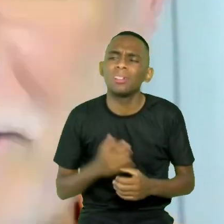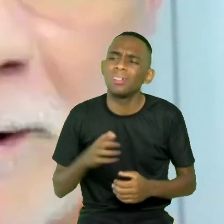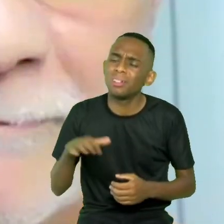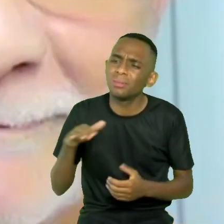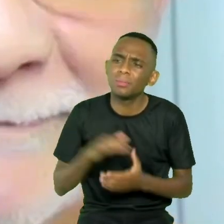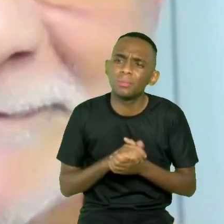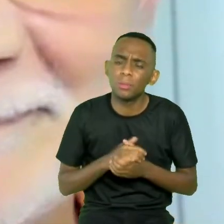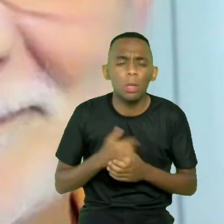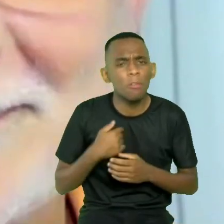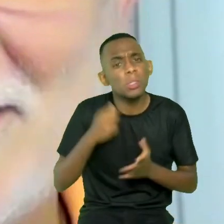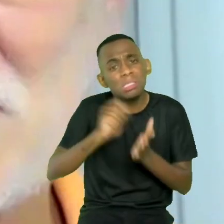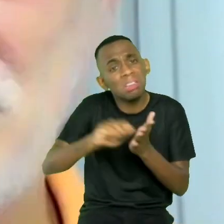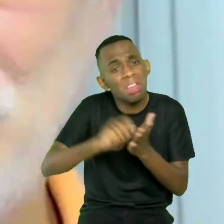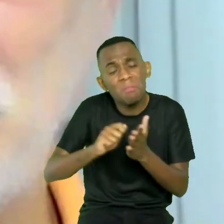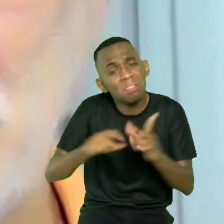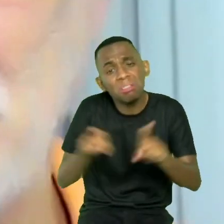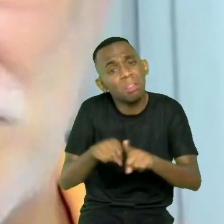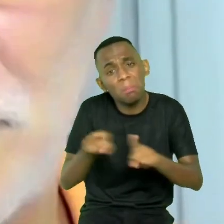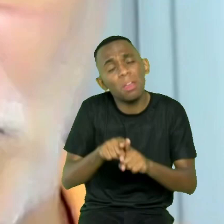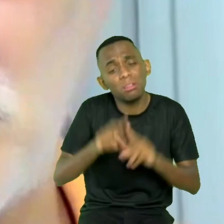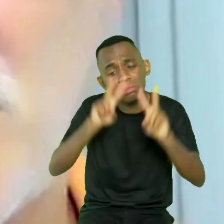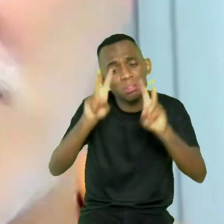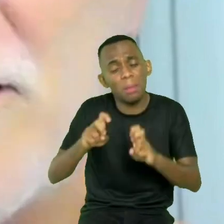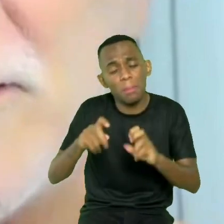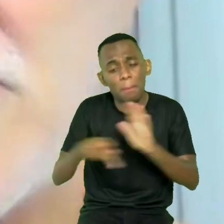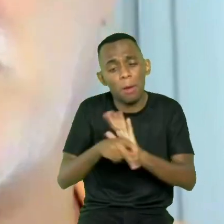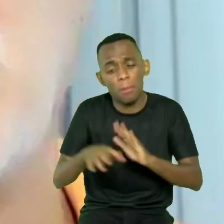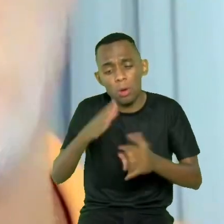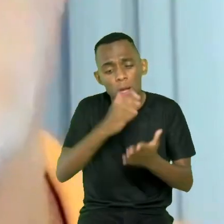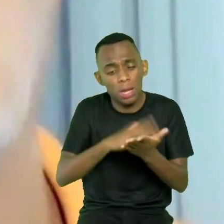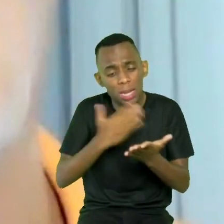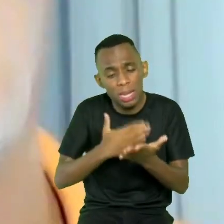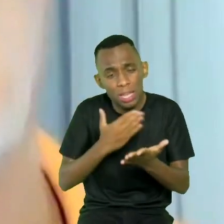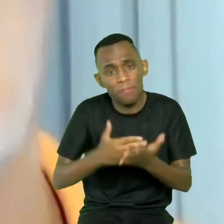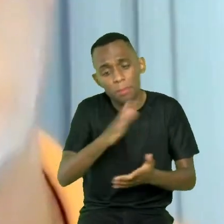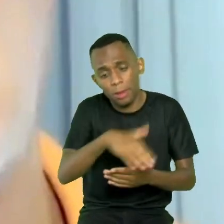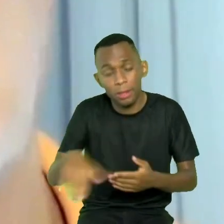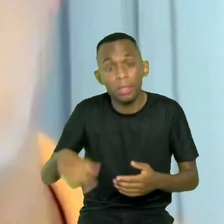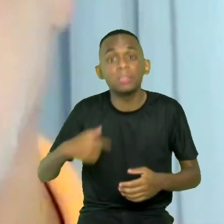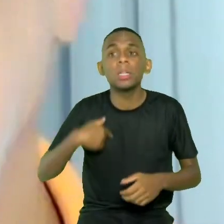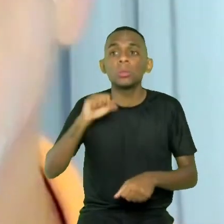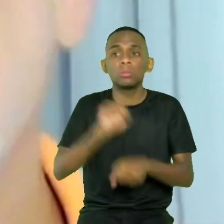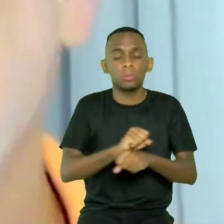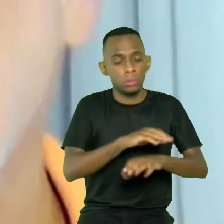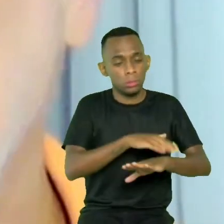escrever também. E escrevi um livro todo lá na sala de espera